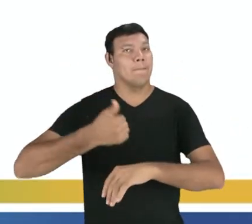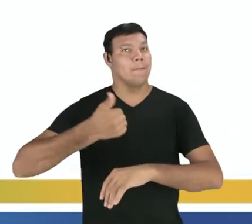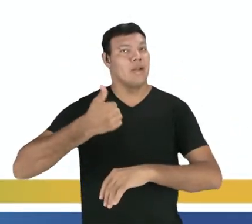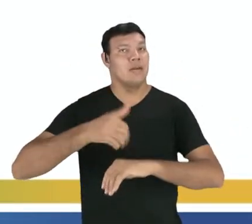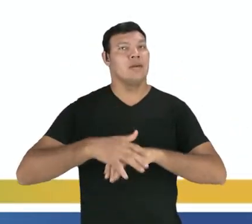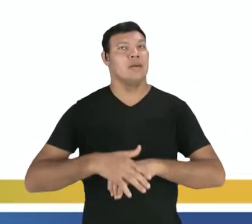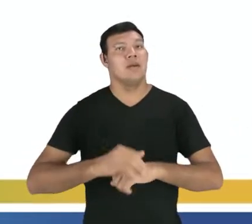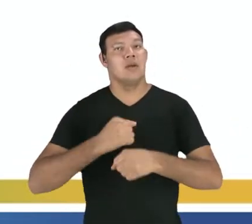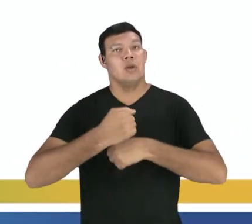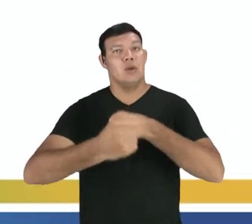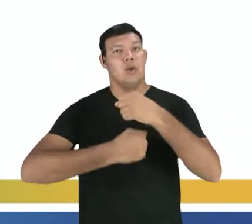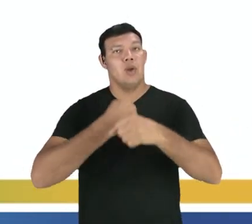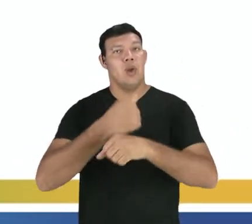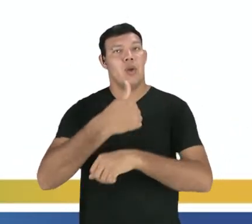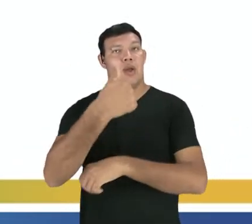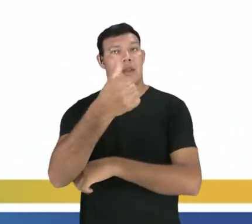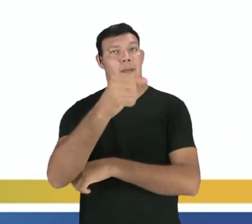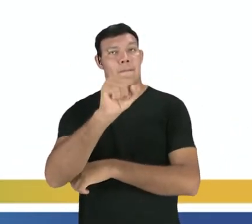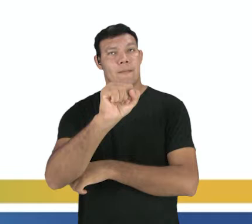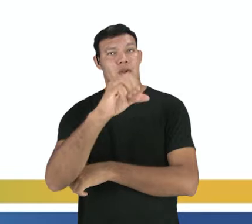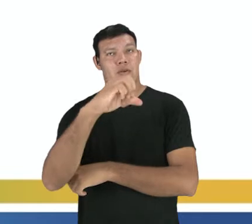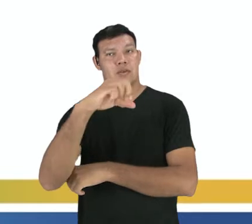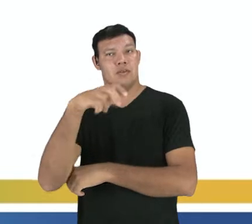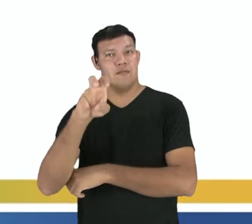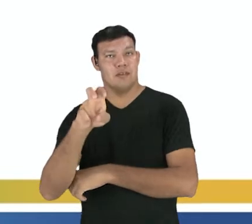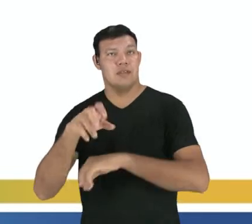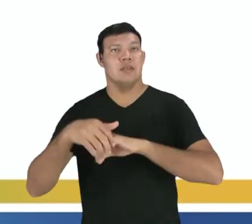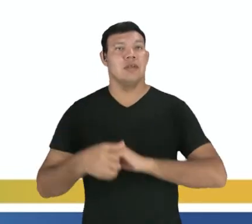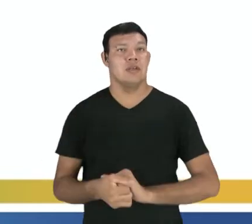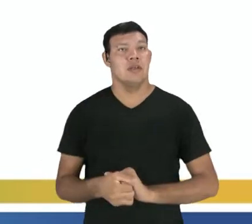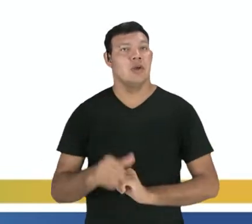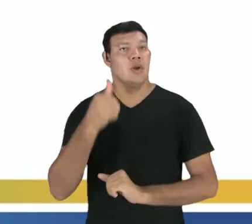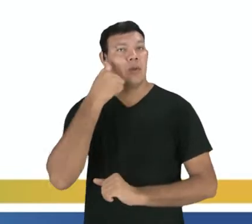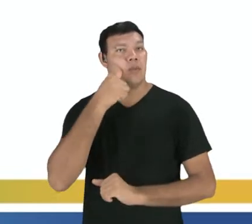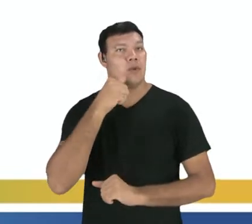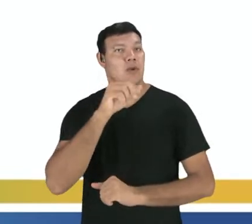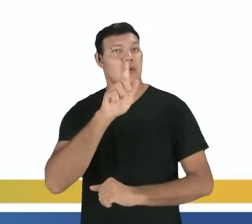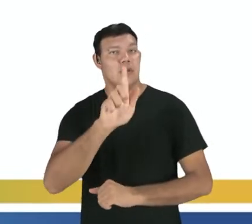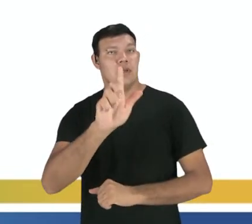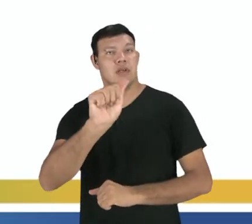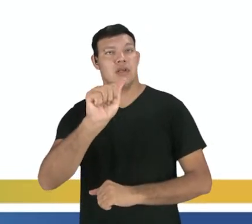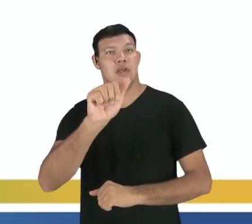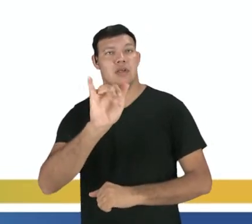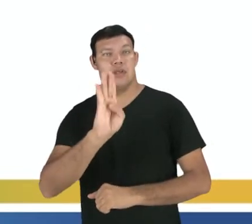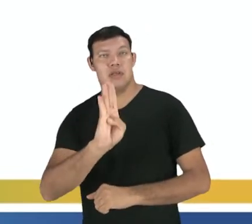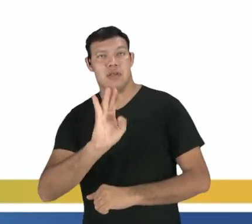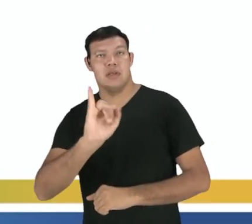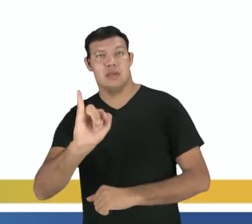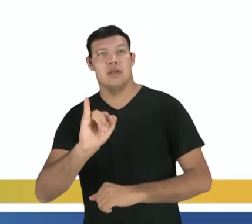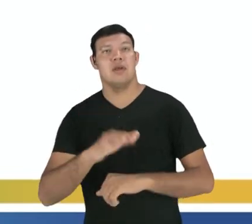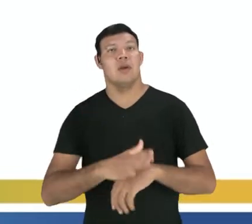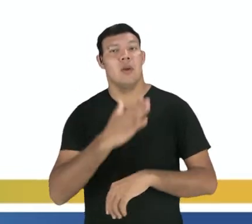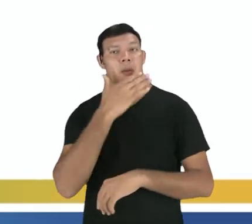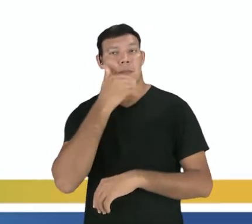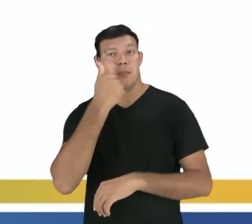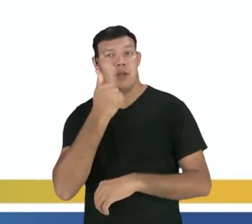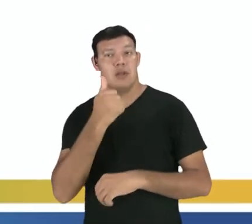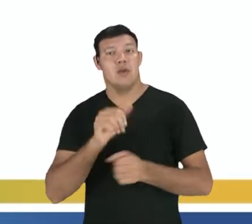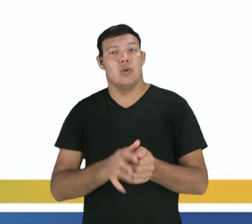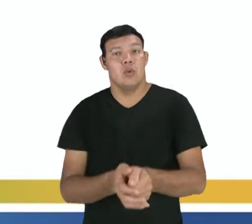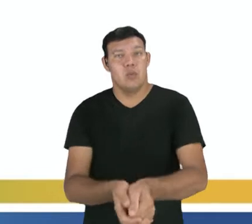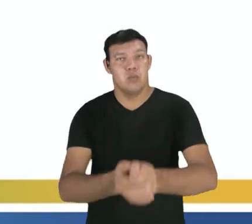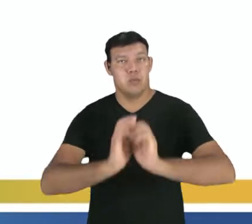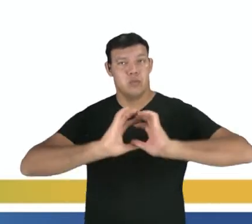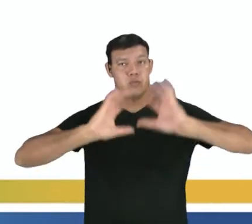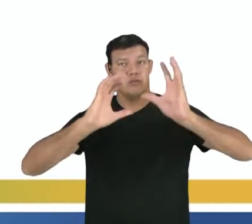Gabi is one of the best volleyball players. Gabi é uma das melhores jogadoras de vôlei. E aí,